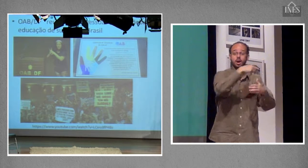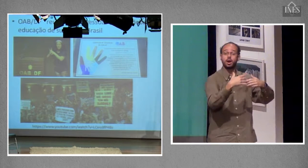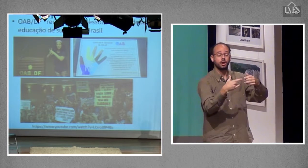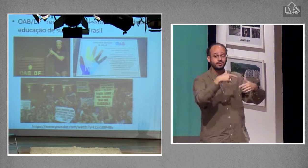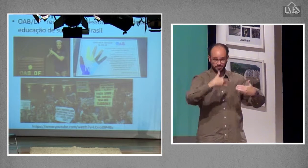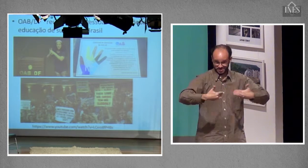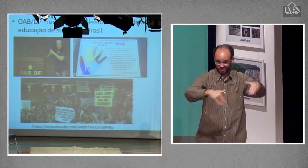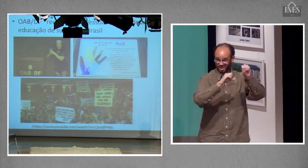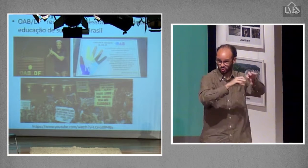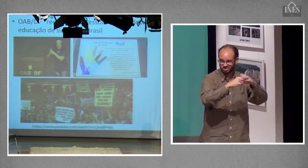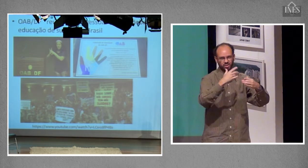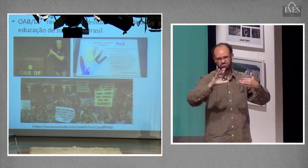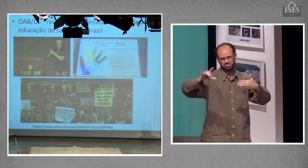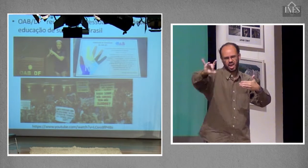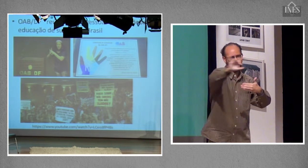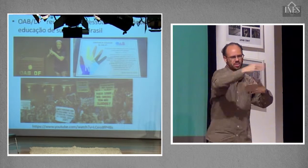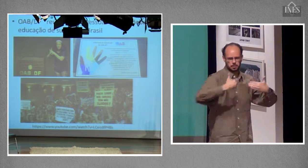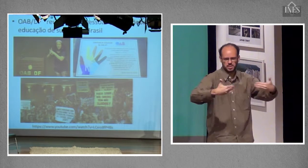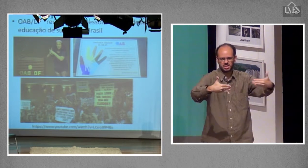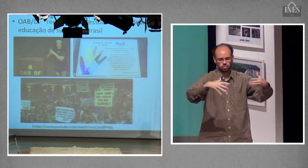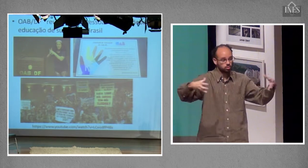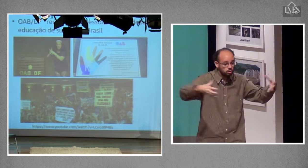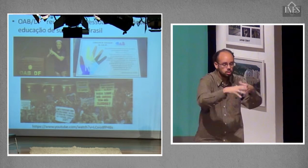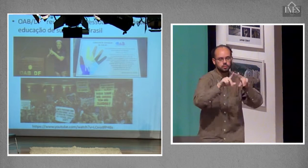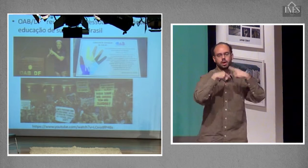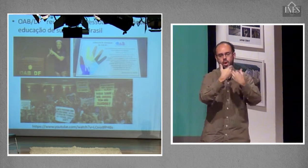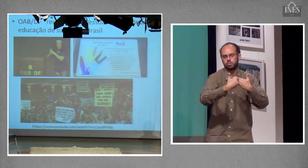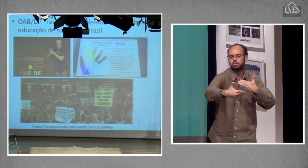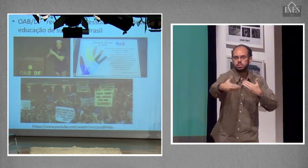negativas. E a luta ela foi para inserir